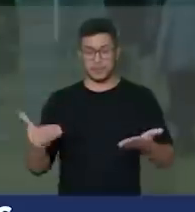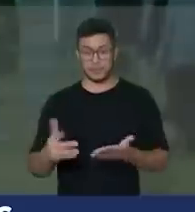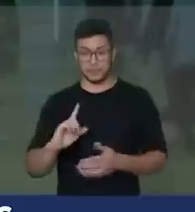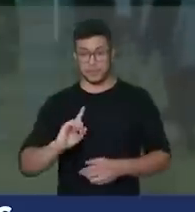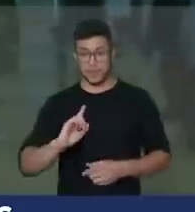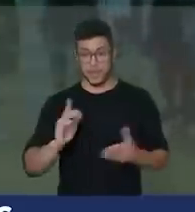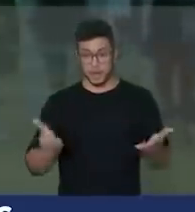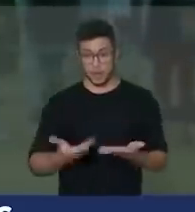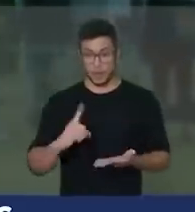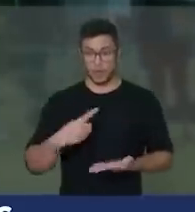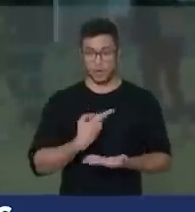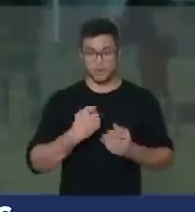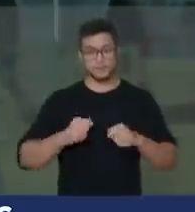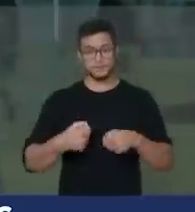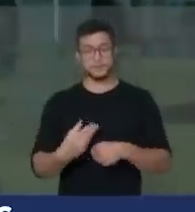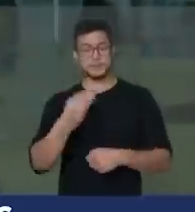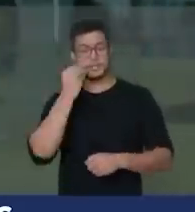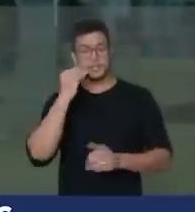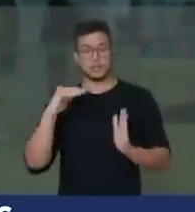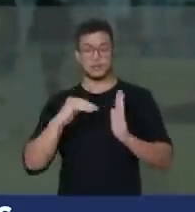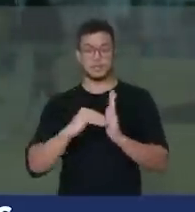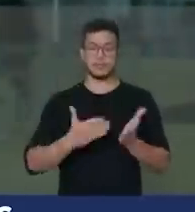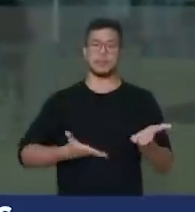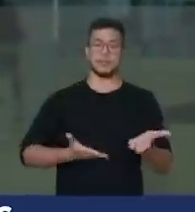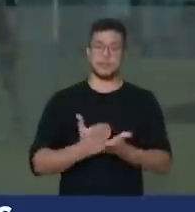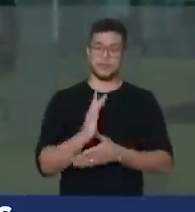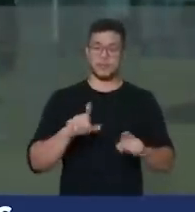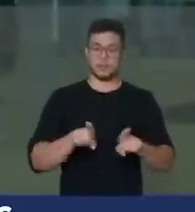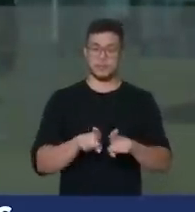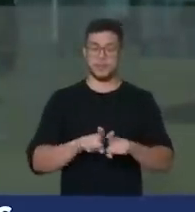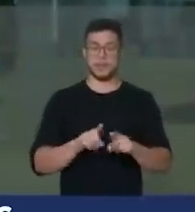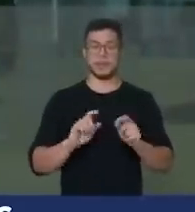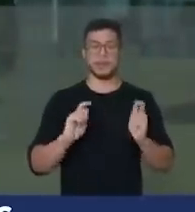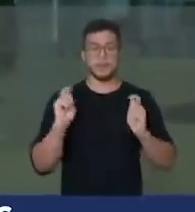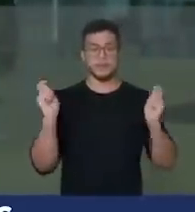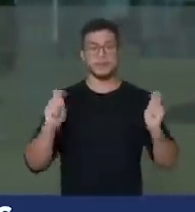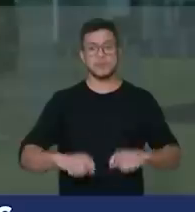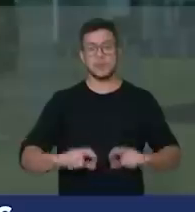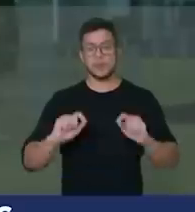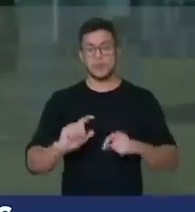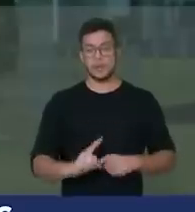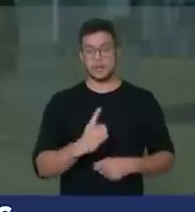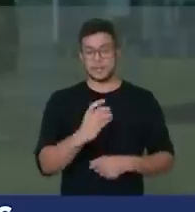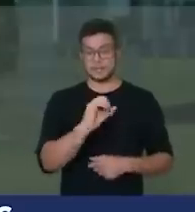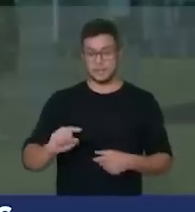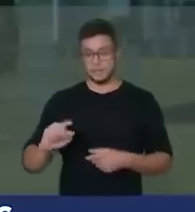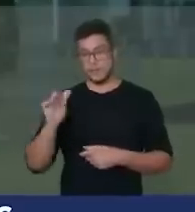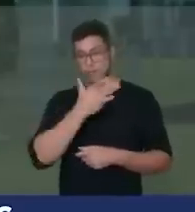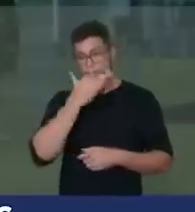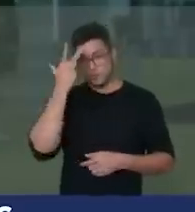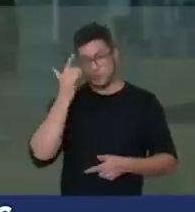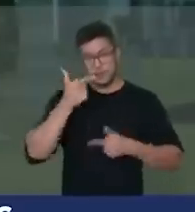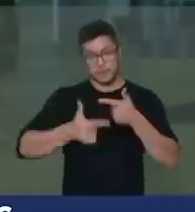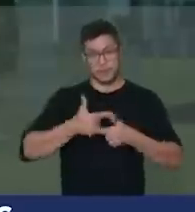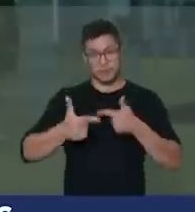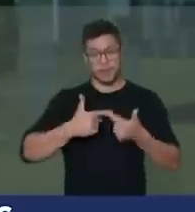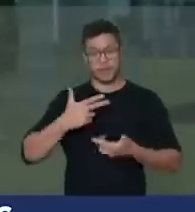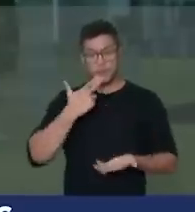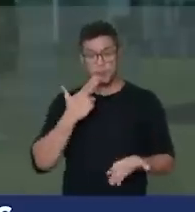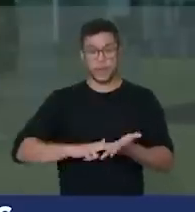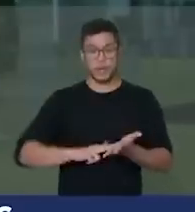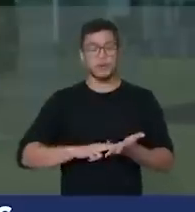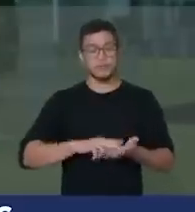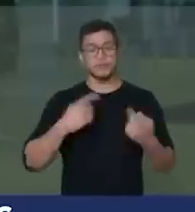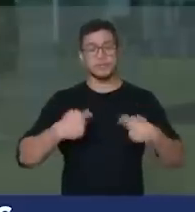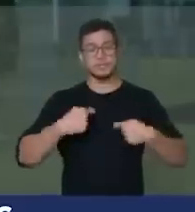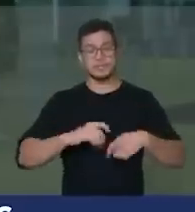e, consequentemente, nós darmos aos Correios a condição que eles merecem. Aos quase 100 mil trabalhadores e trabalhadoras dos Correios, as condições de ter uma empresa